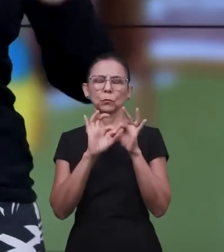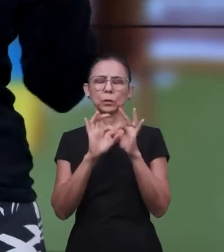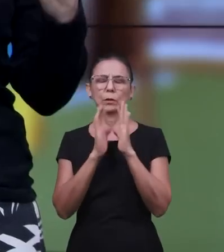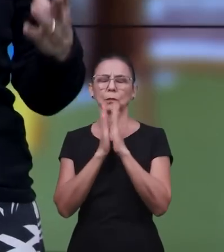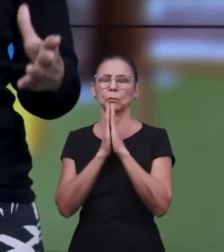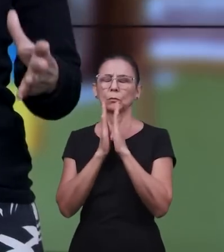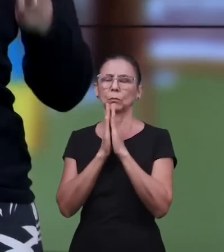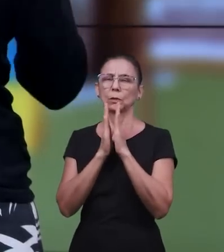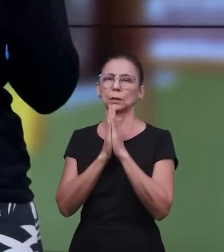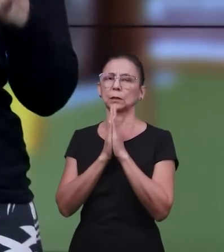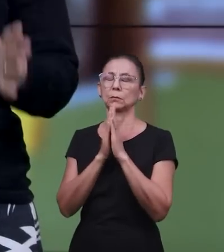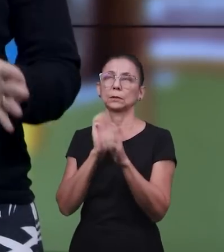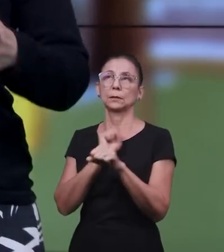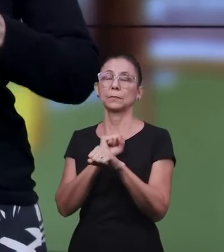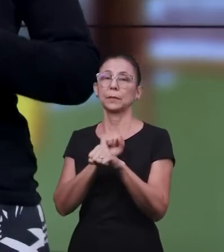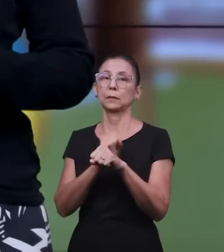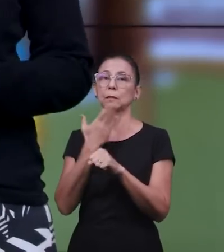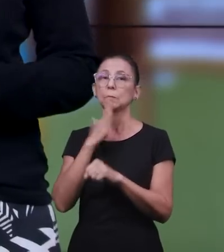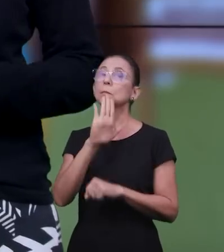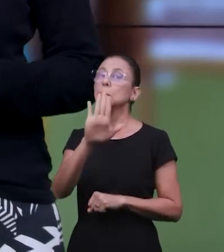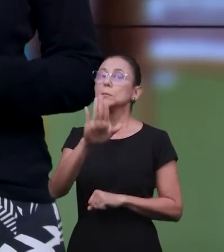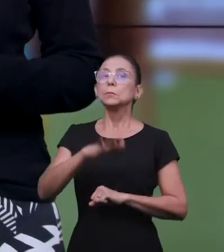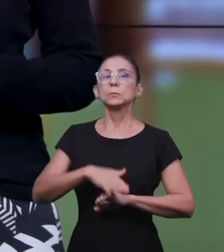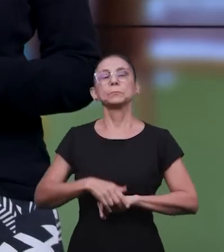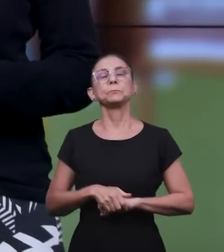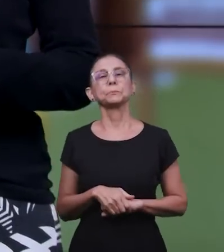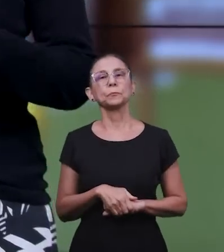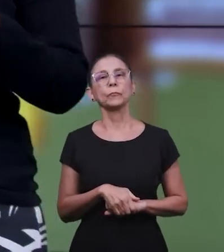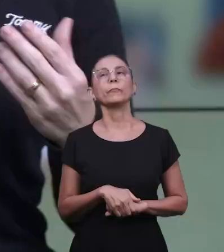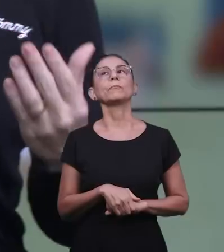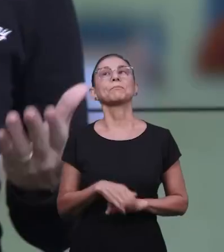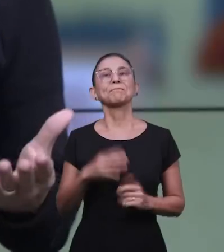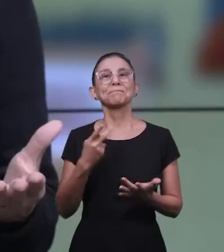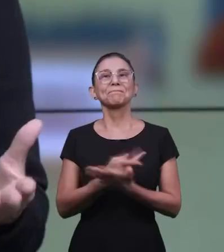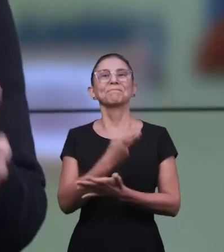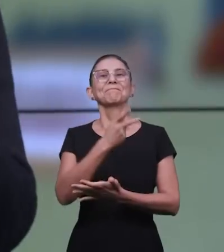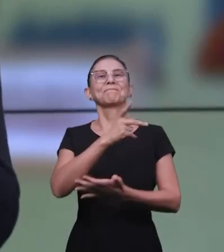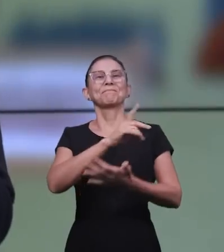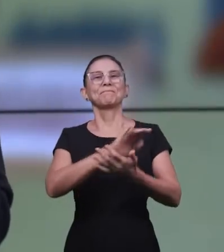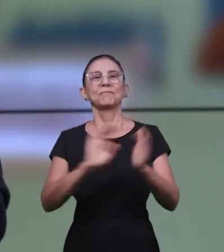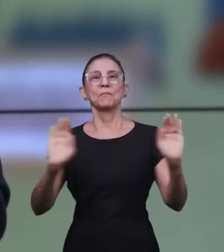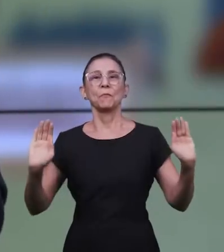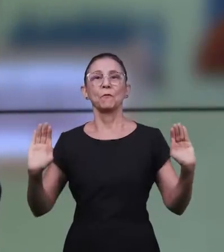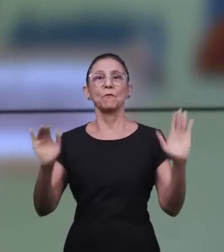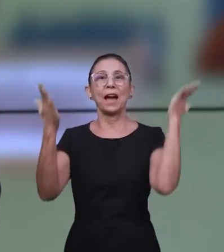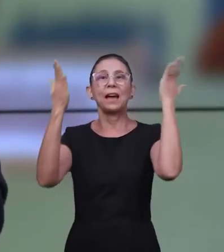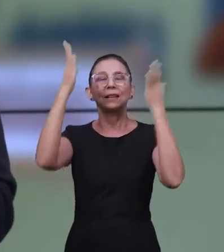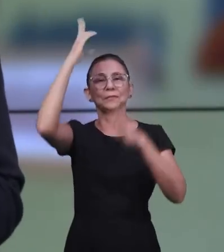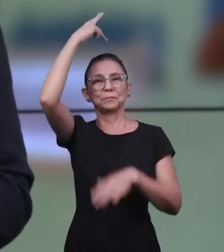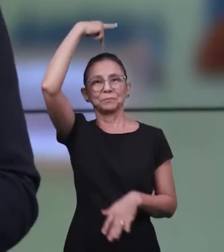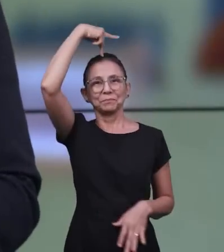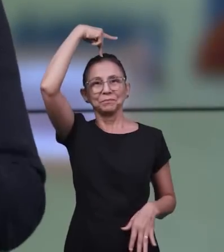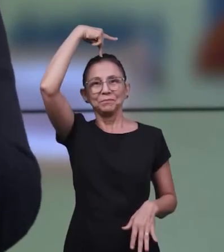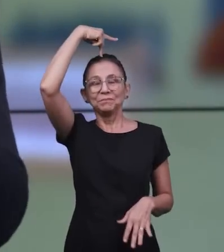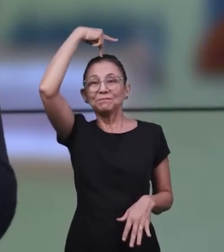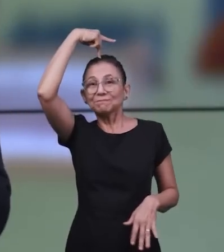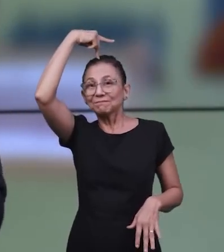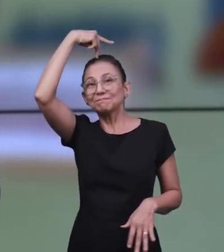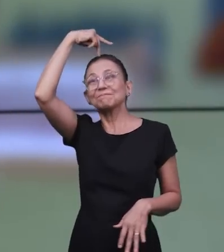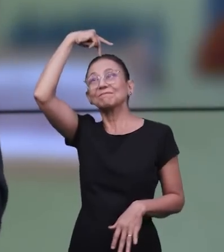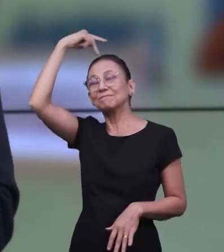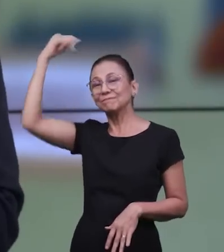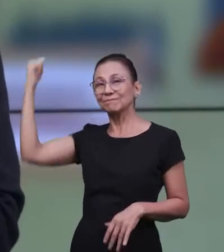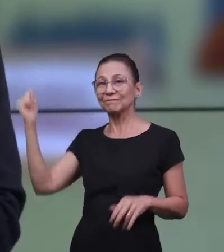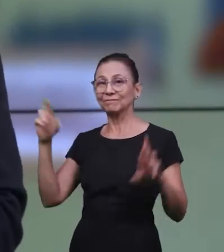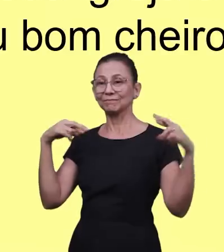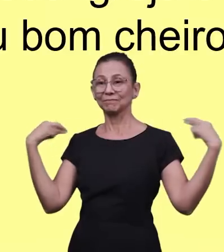comunhão, em oração, aguardando a promessa. E foi então, na festa de Pentecostes, quando eles